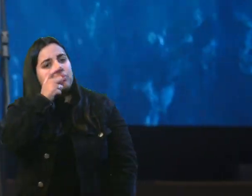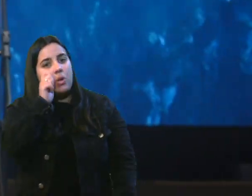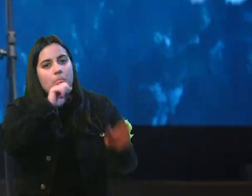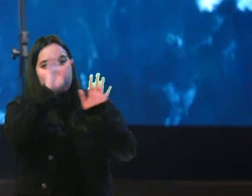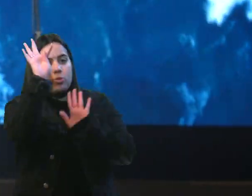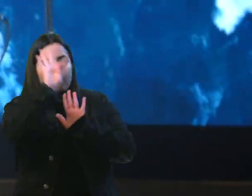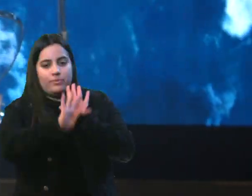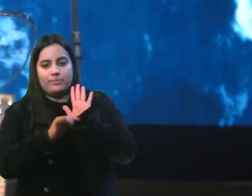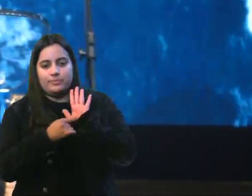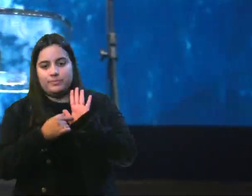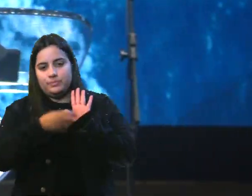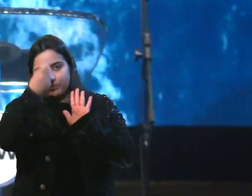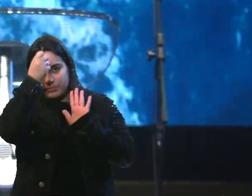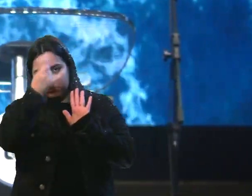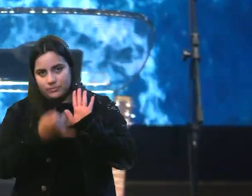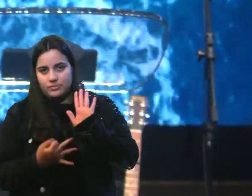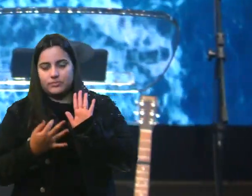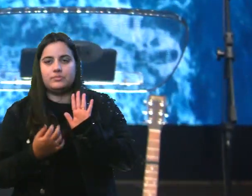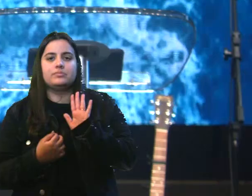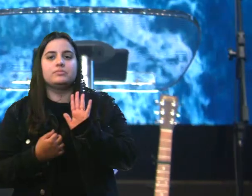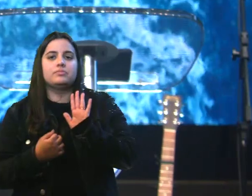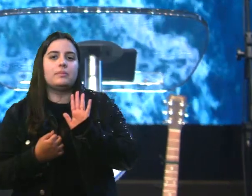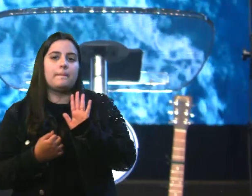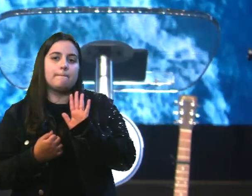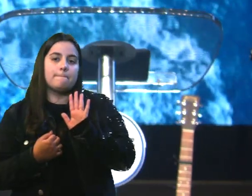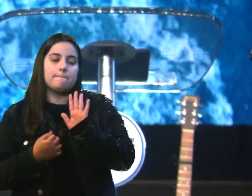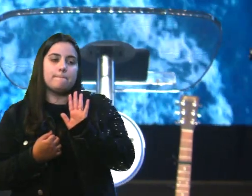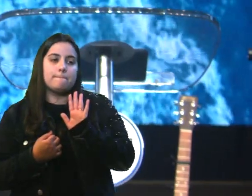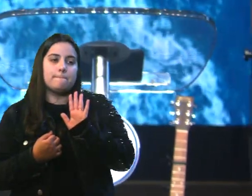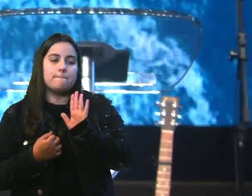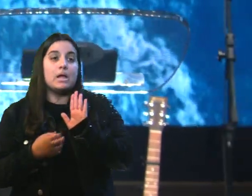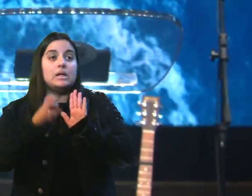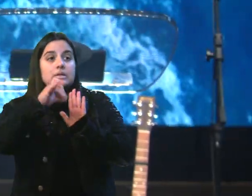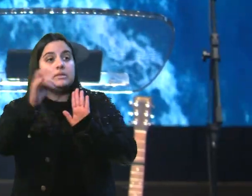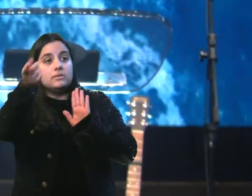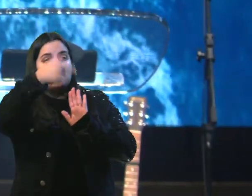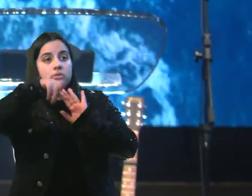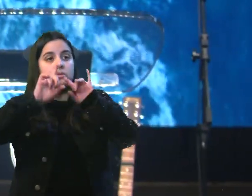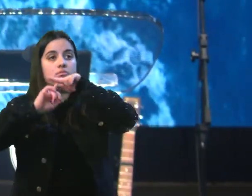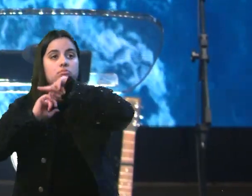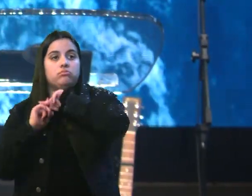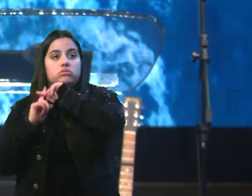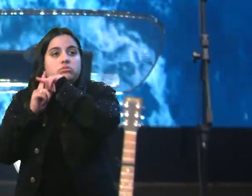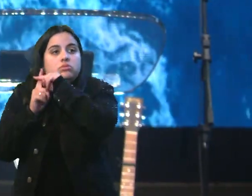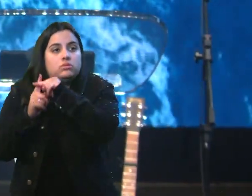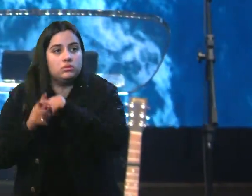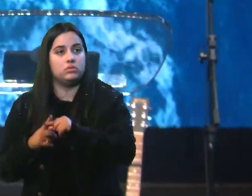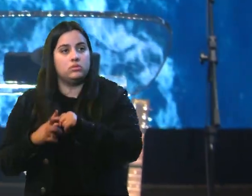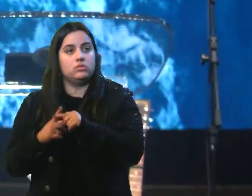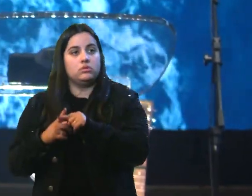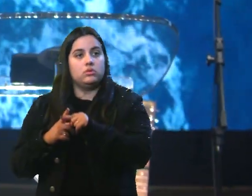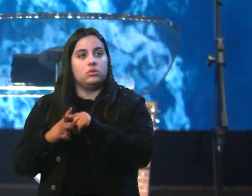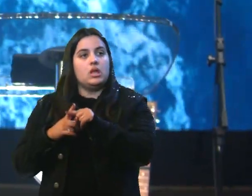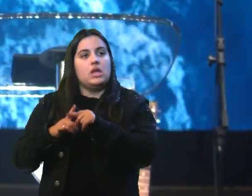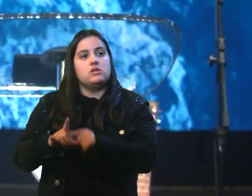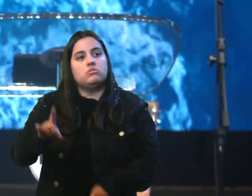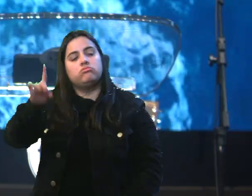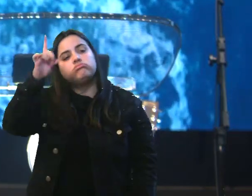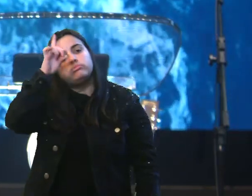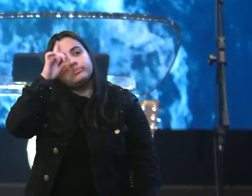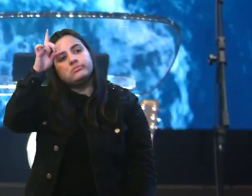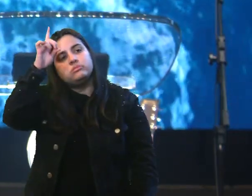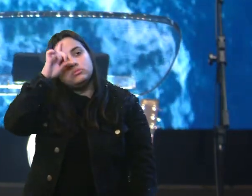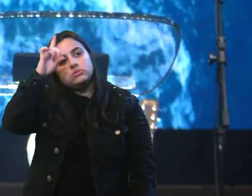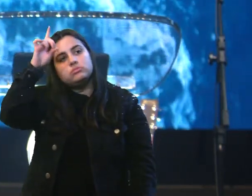que aquele que carrega a cruz, ele fala assim: carregue a sua cruz